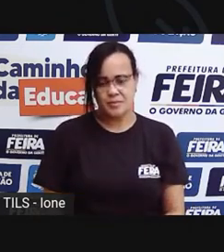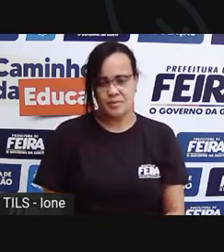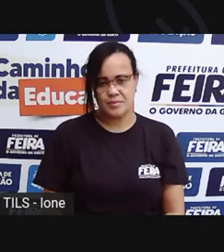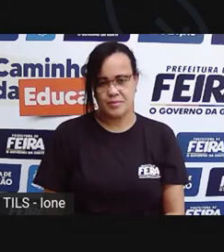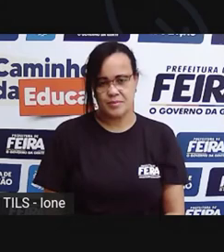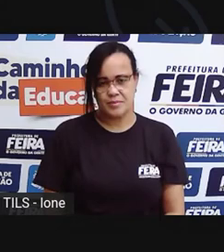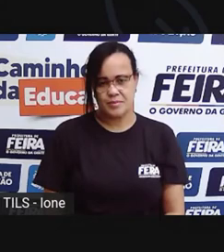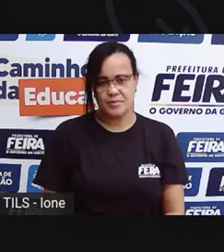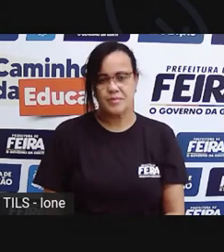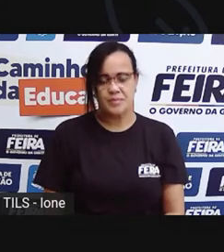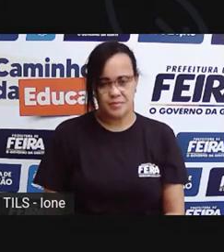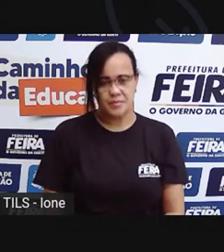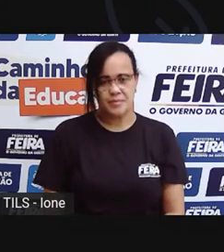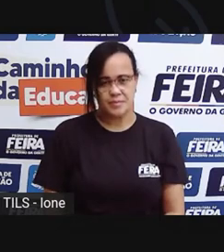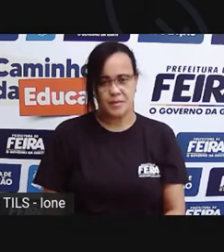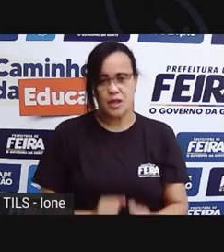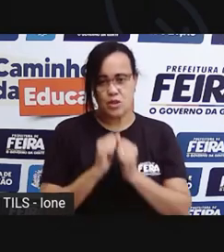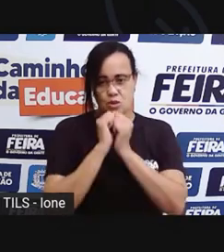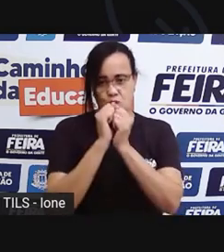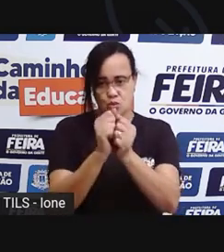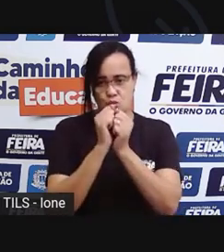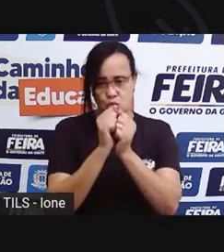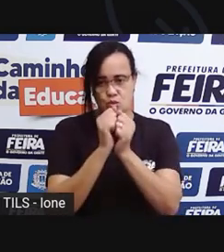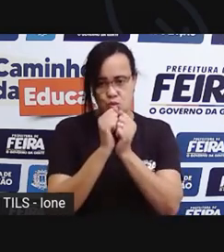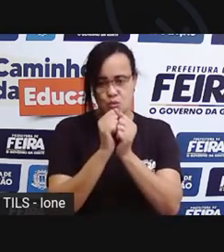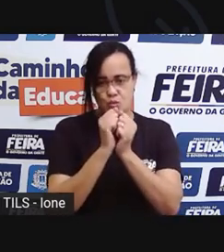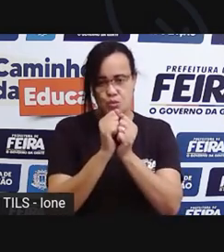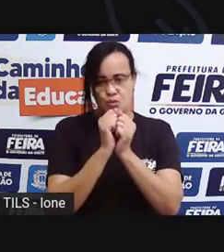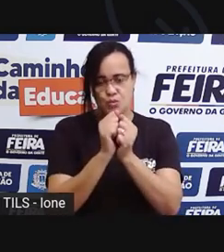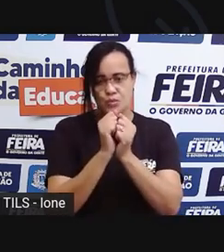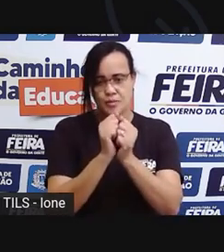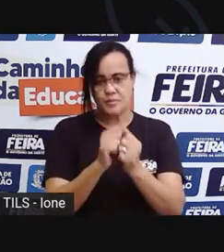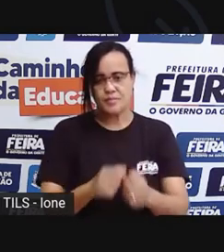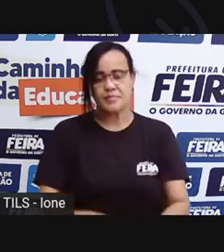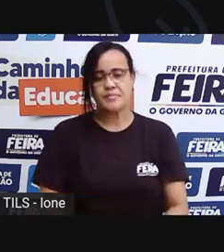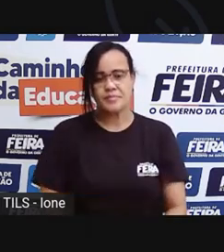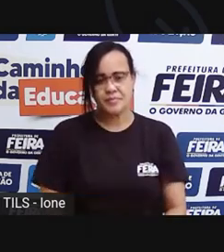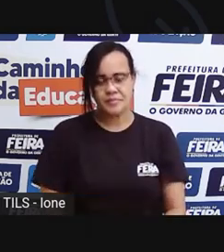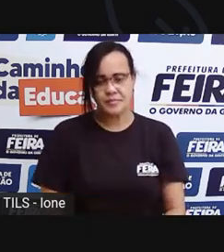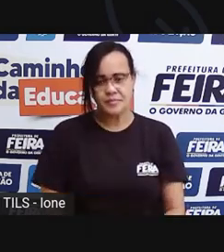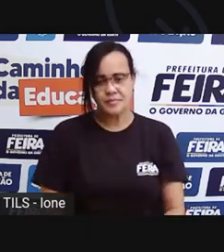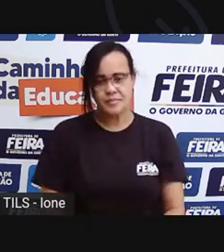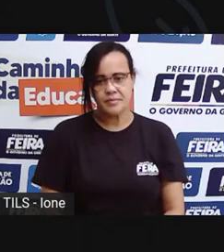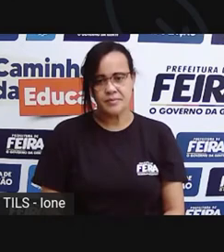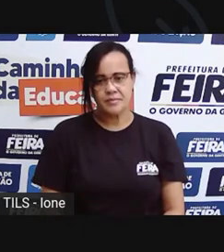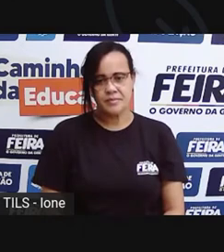gente juntou eles dois, ó. Agora eu vou juntar desse outro lado.